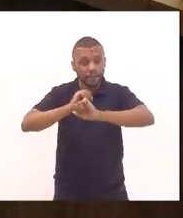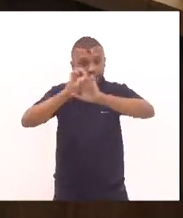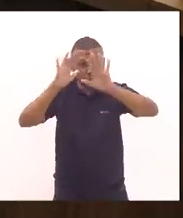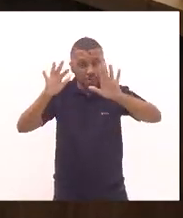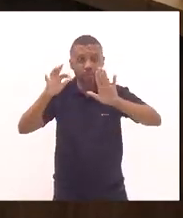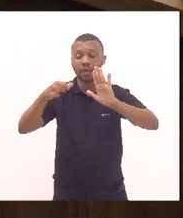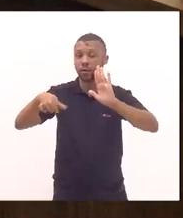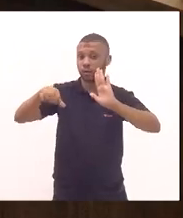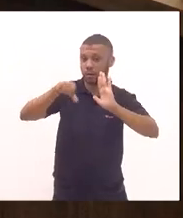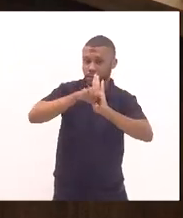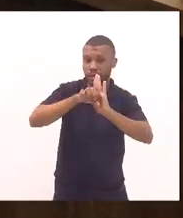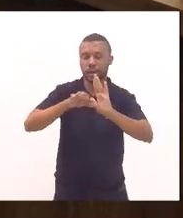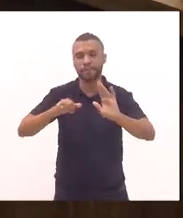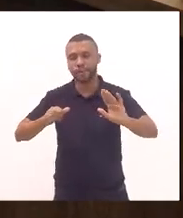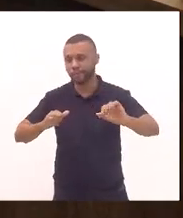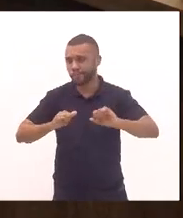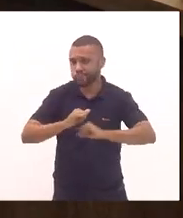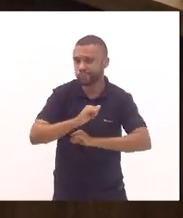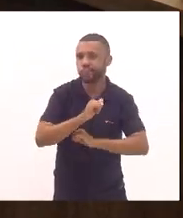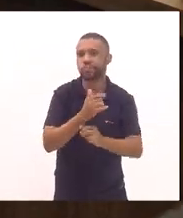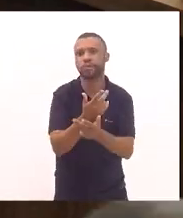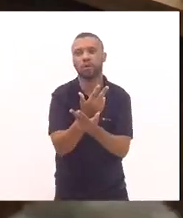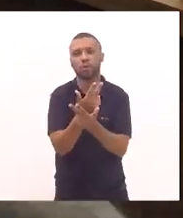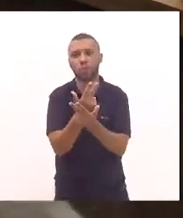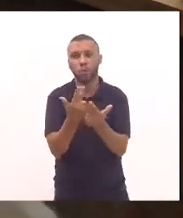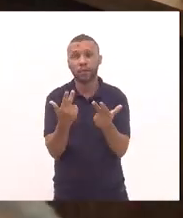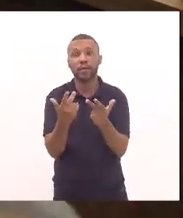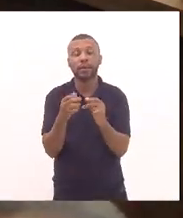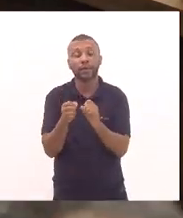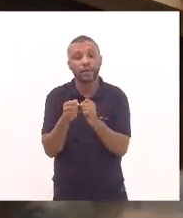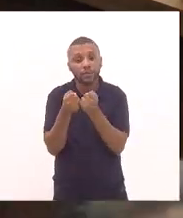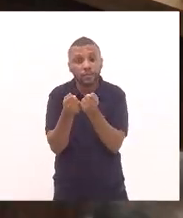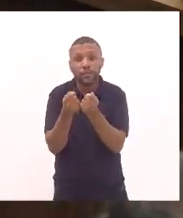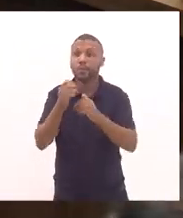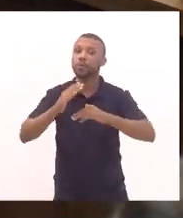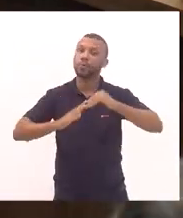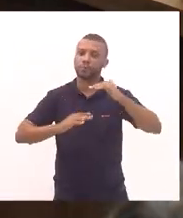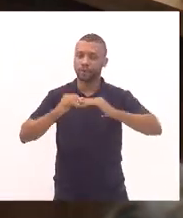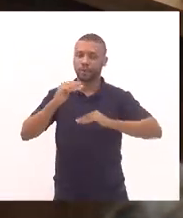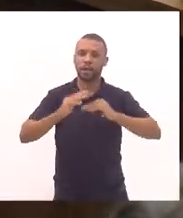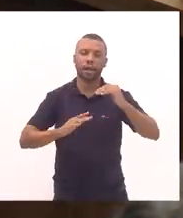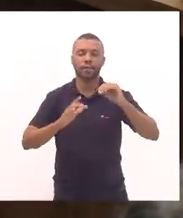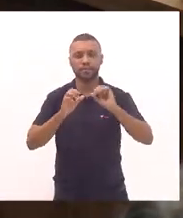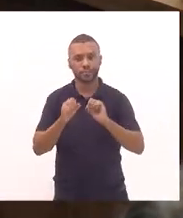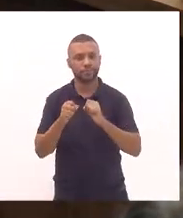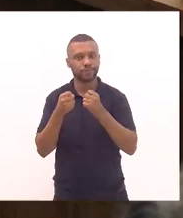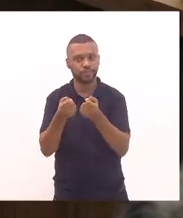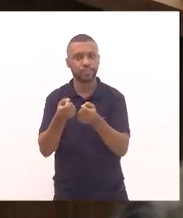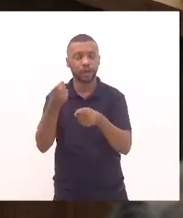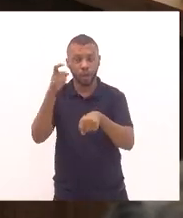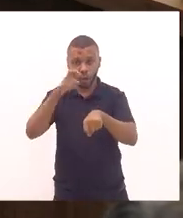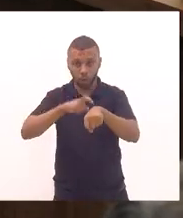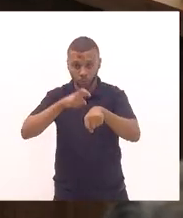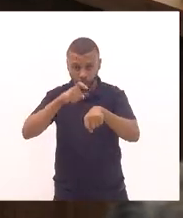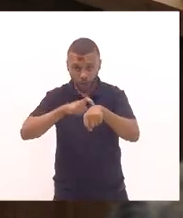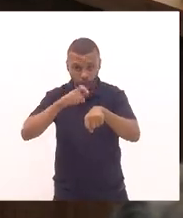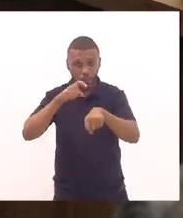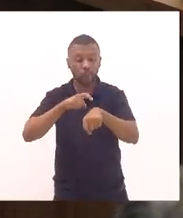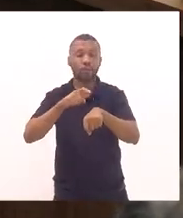né, garantir que a esses profissionais esteja assegurado, senhor secretário, um tempo na sua carga